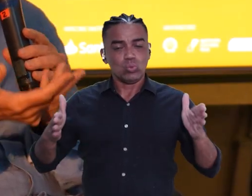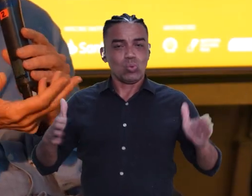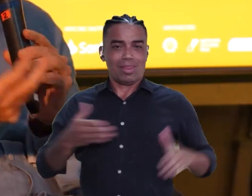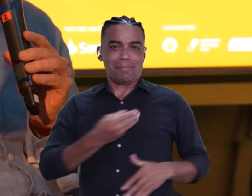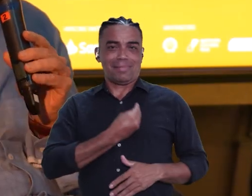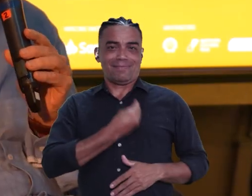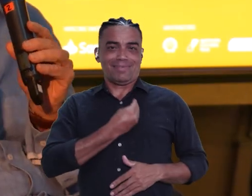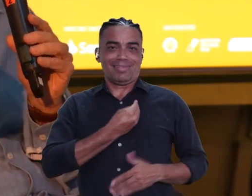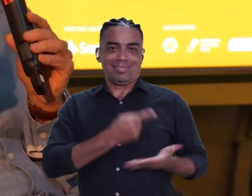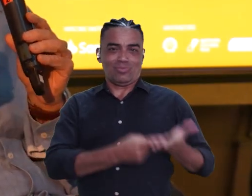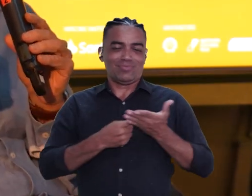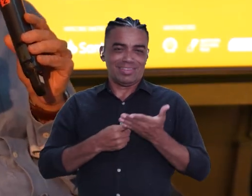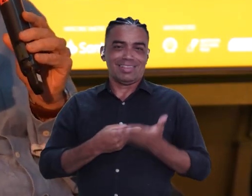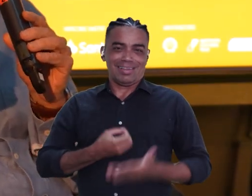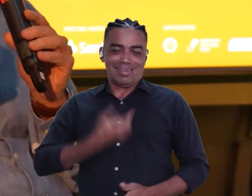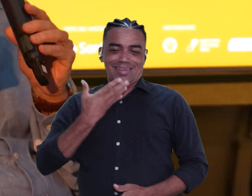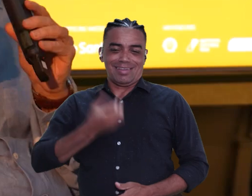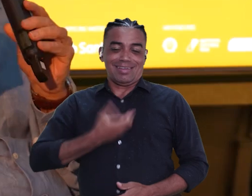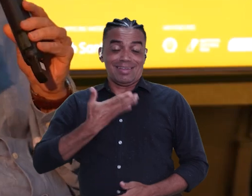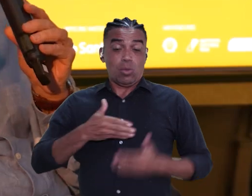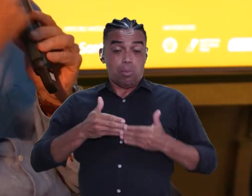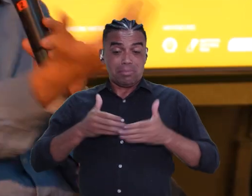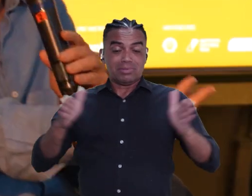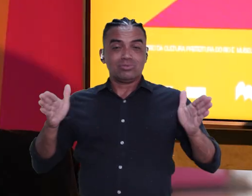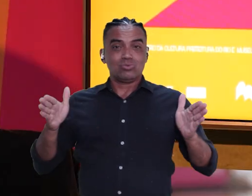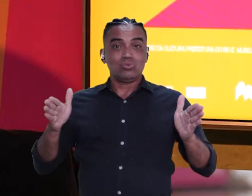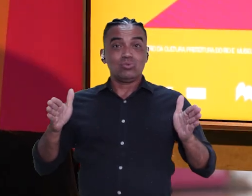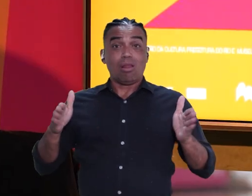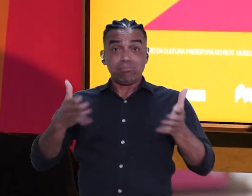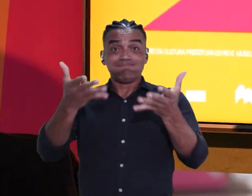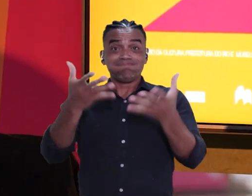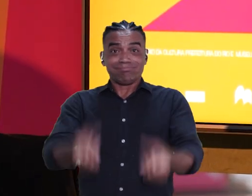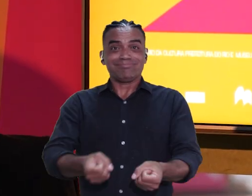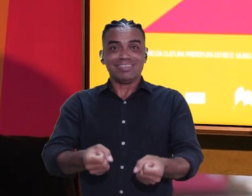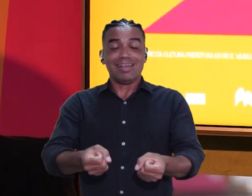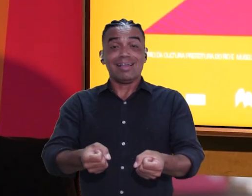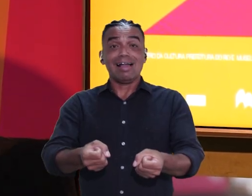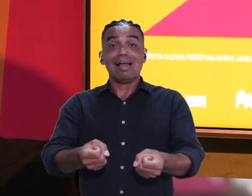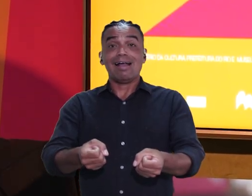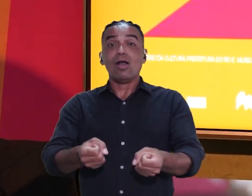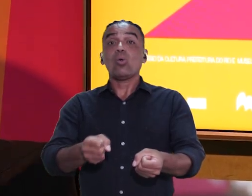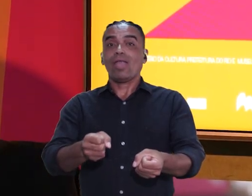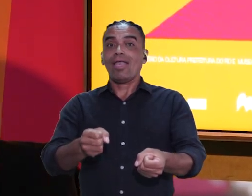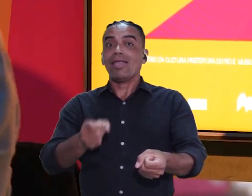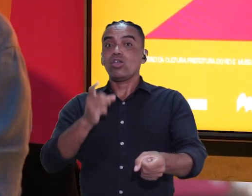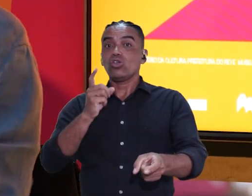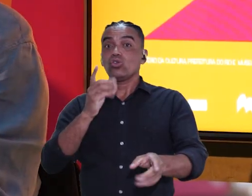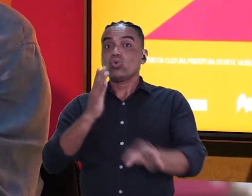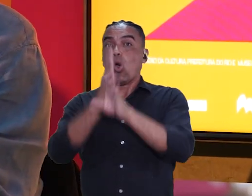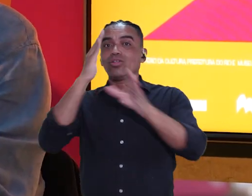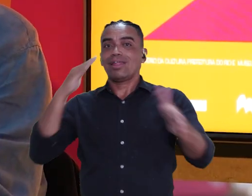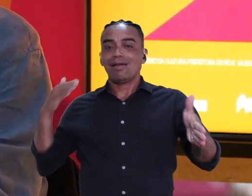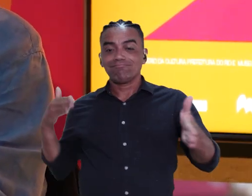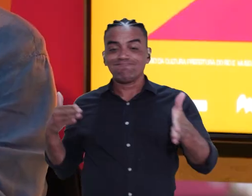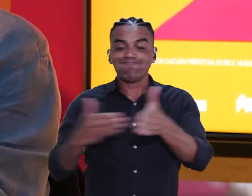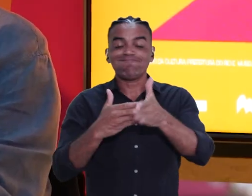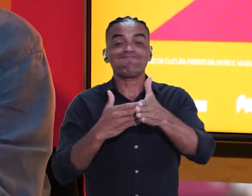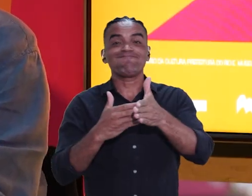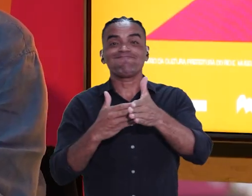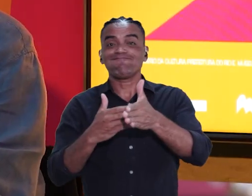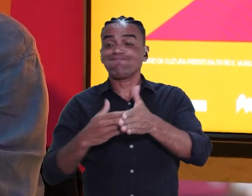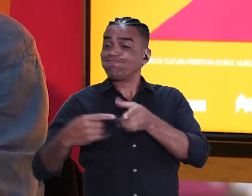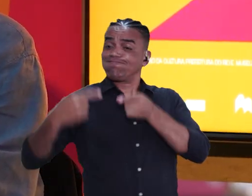poesia convida, é uma abertura que, ao mesmo tempo, topa com o limite, né? Que se depara,